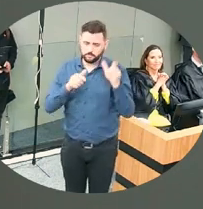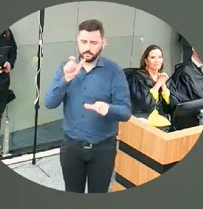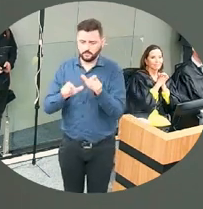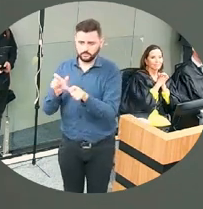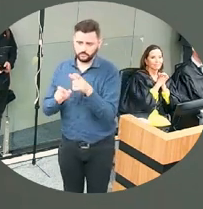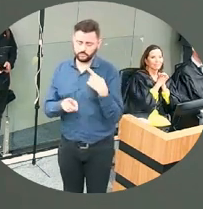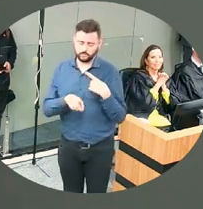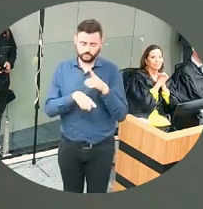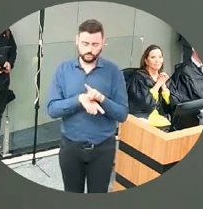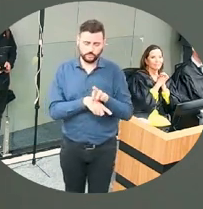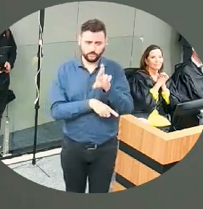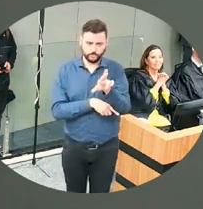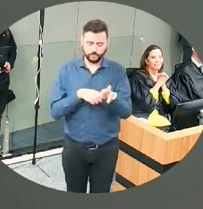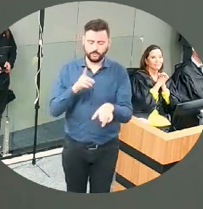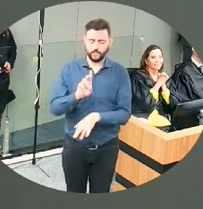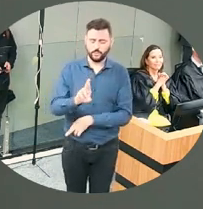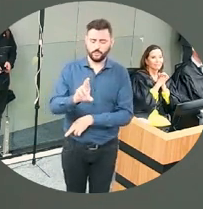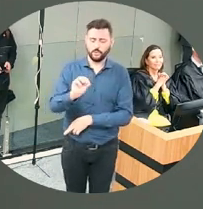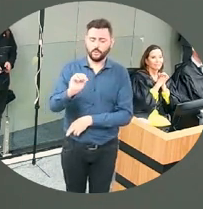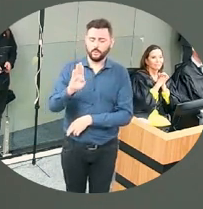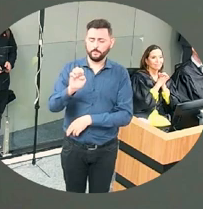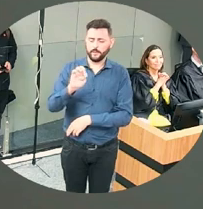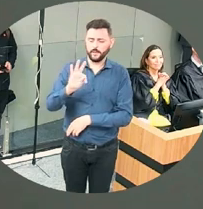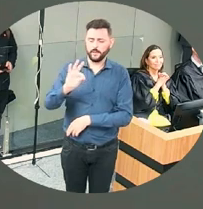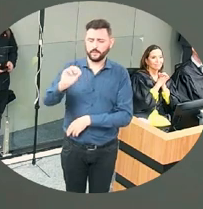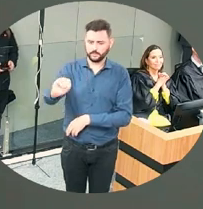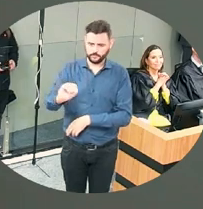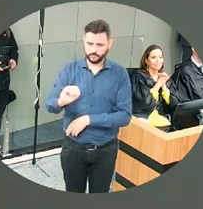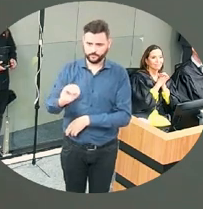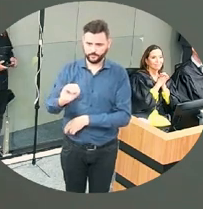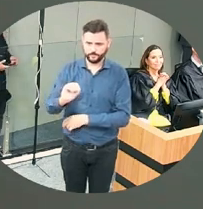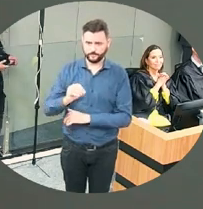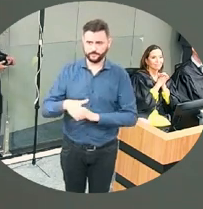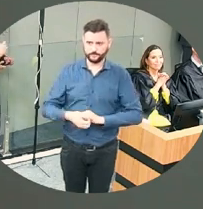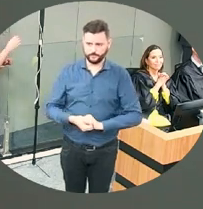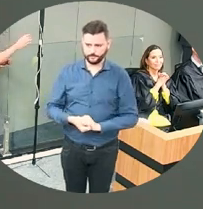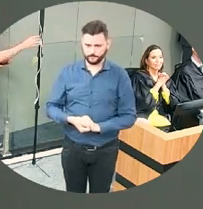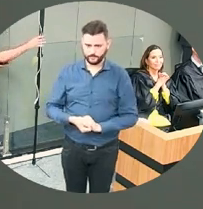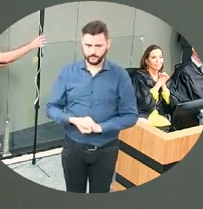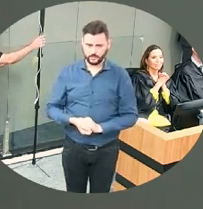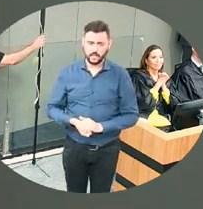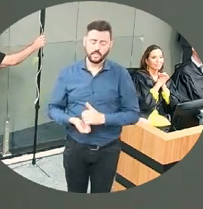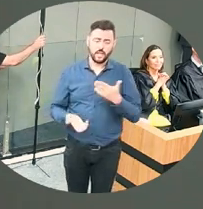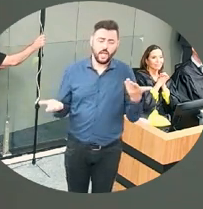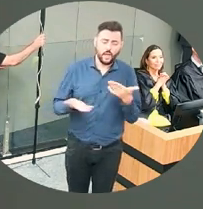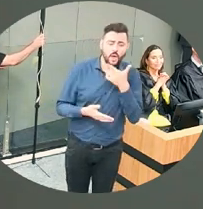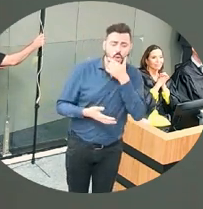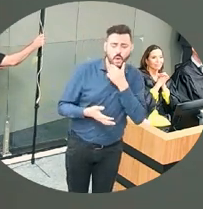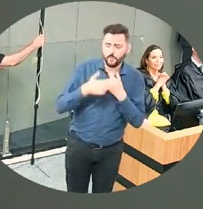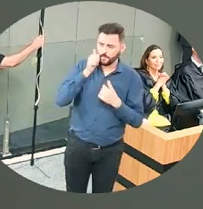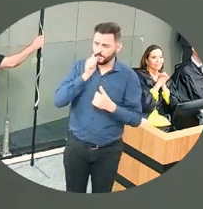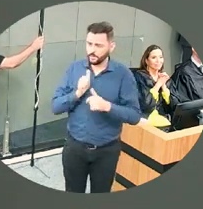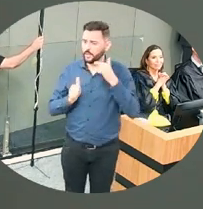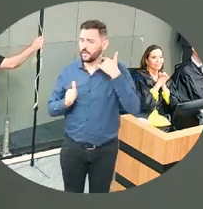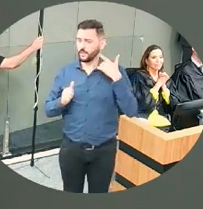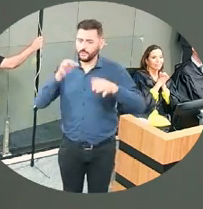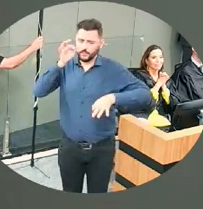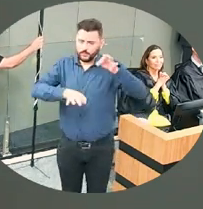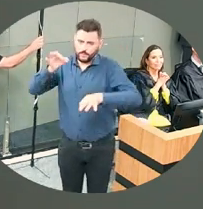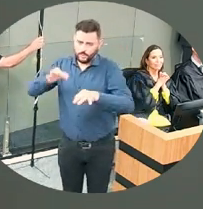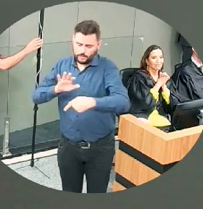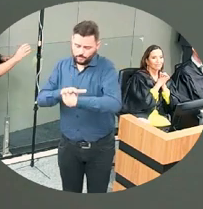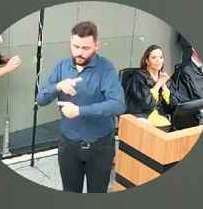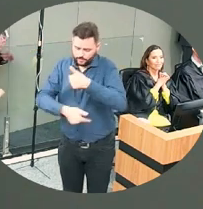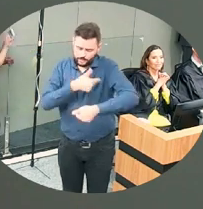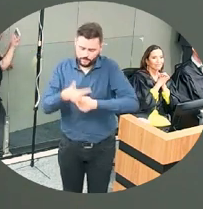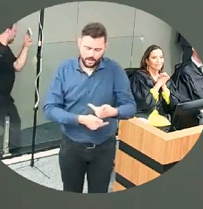Catarina Dr Roberto massami naaj senhoras juízas e senhores juízes do trabalho